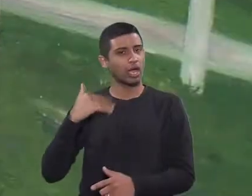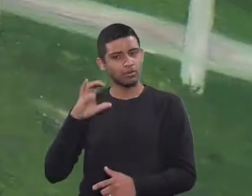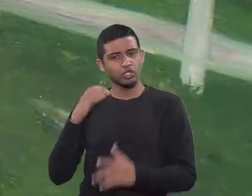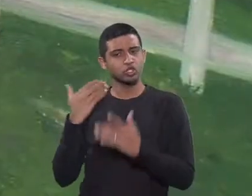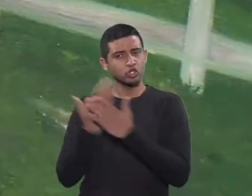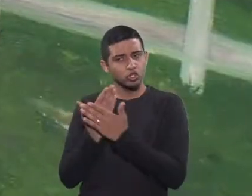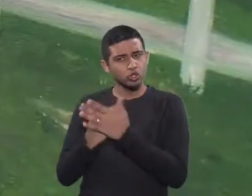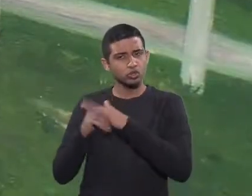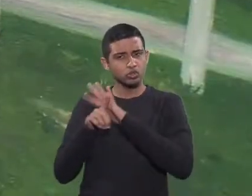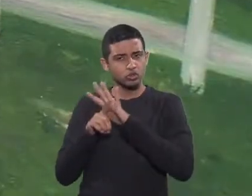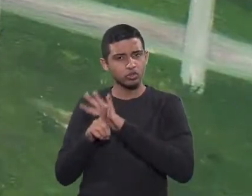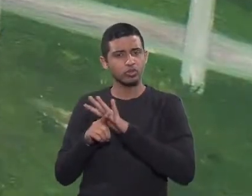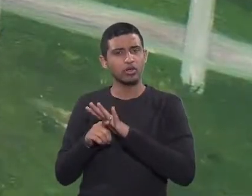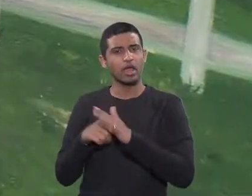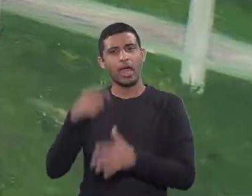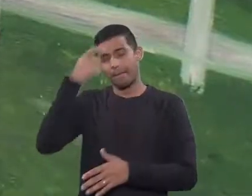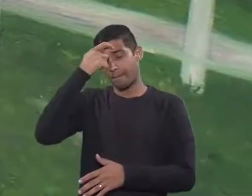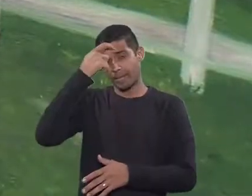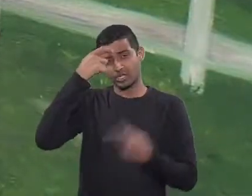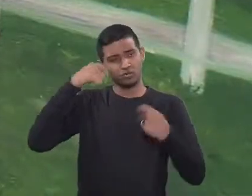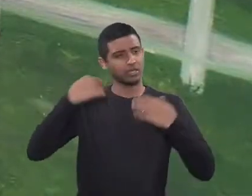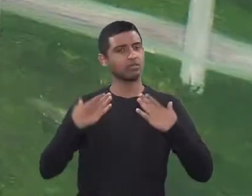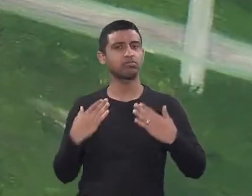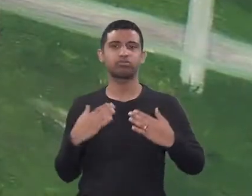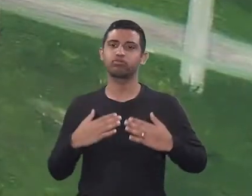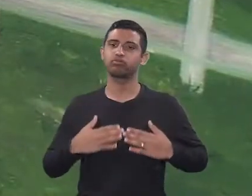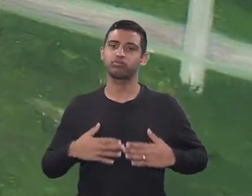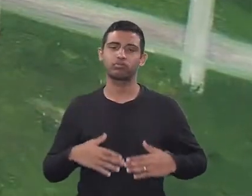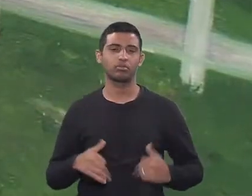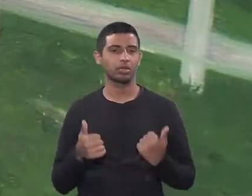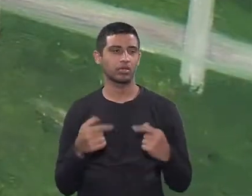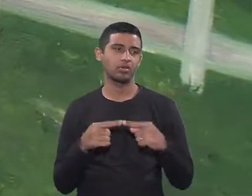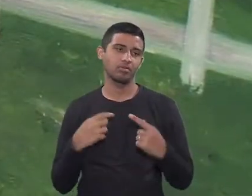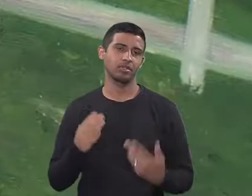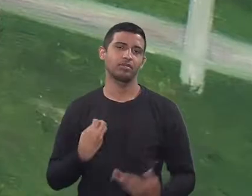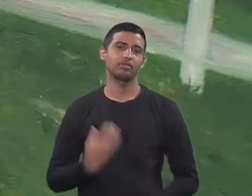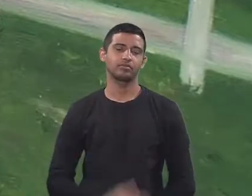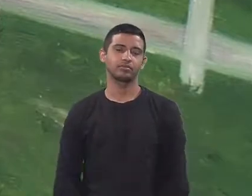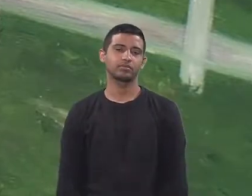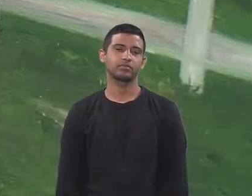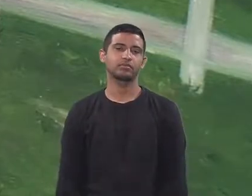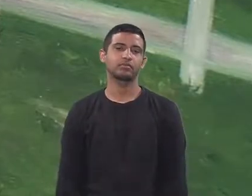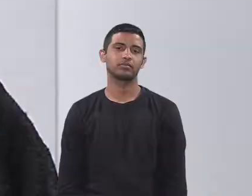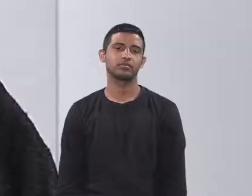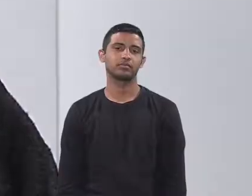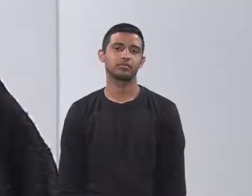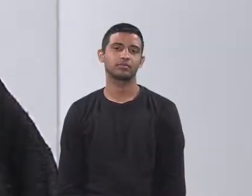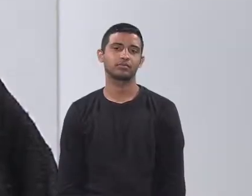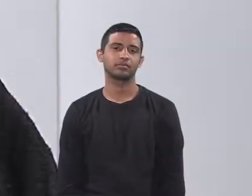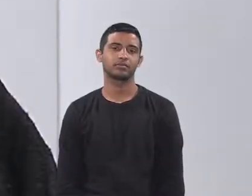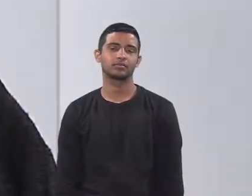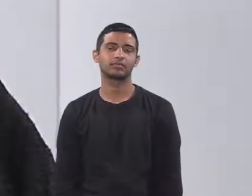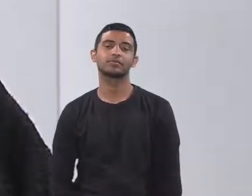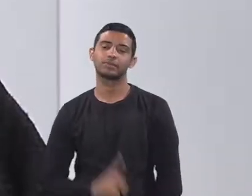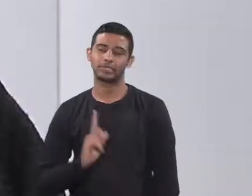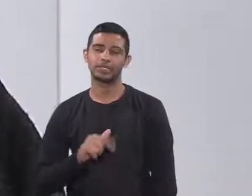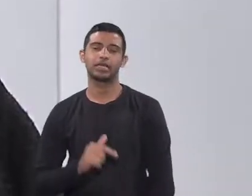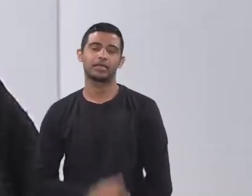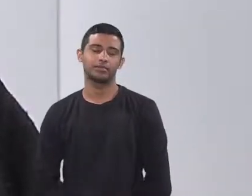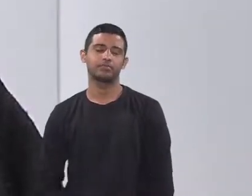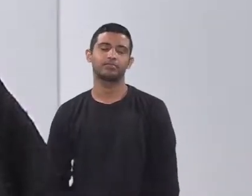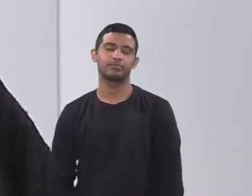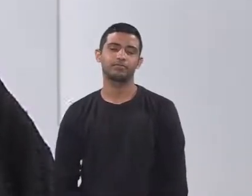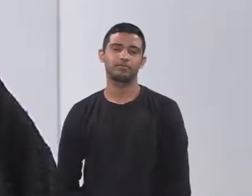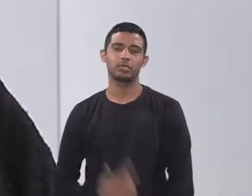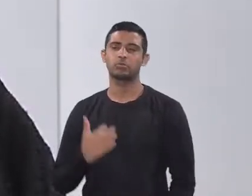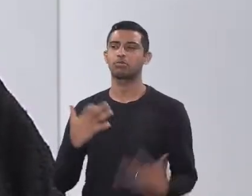mente ela quer ficar num lugar confortável. Então, faz parte da vida. Nunca pretendi, sempre. Sim.